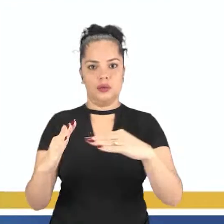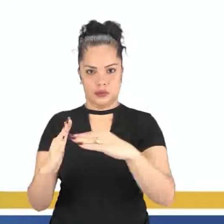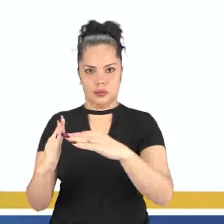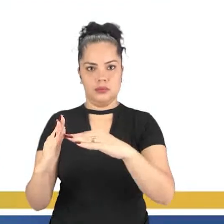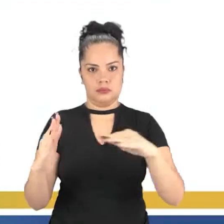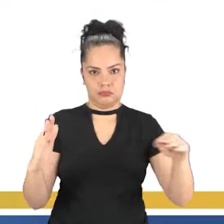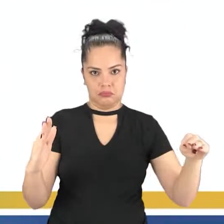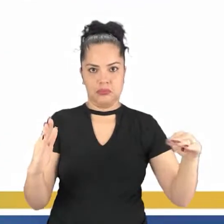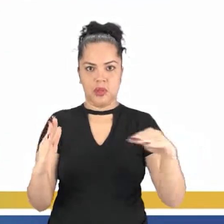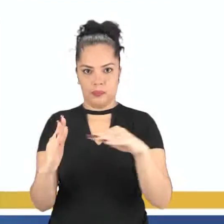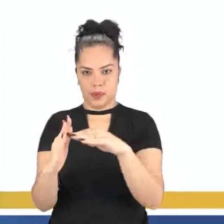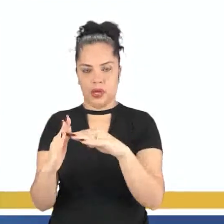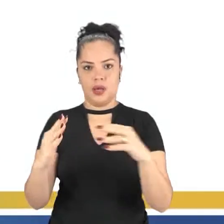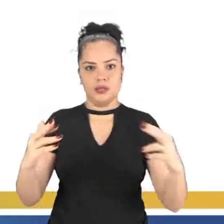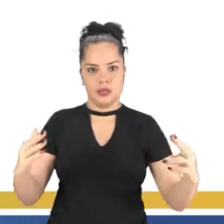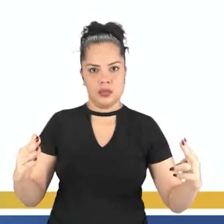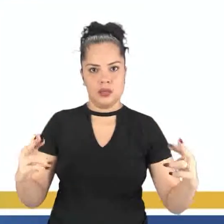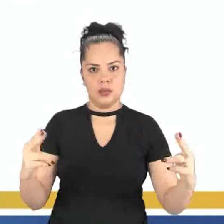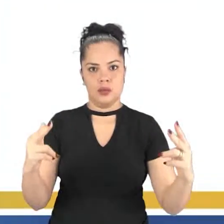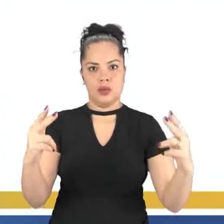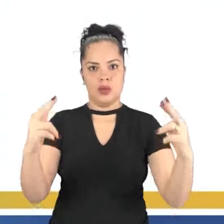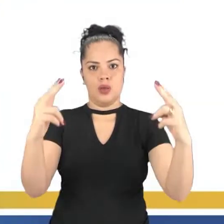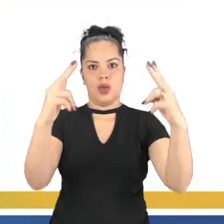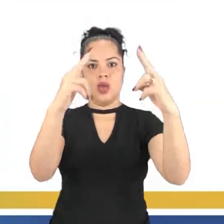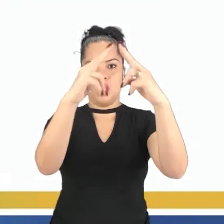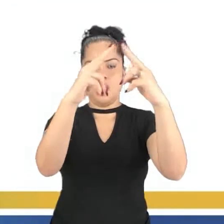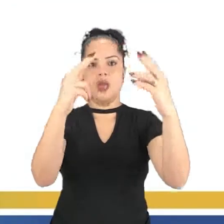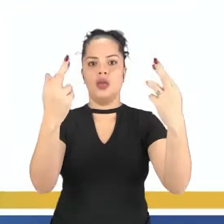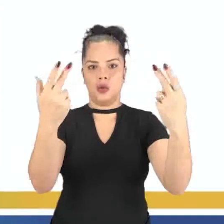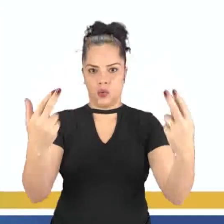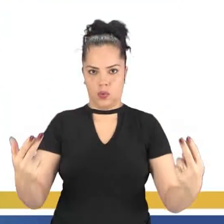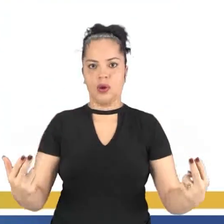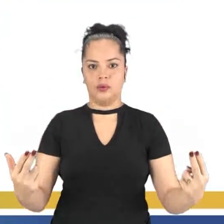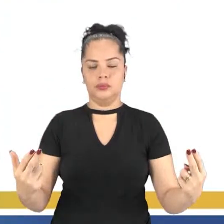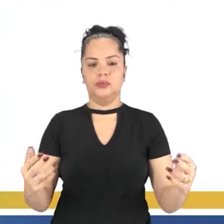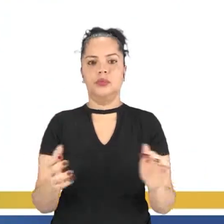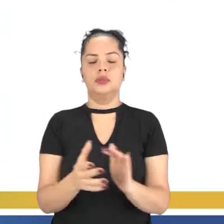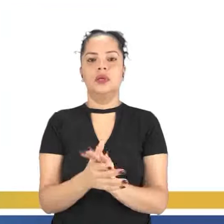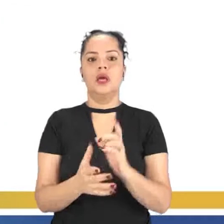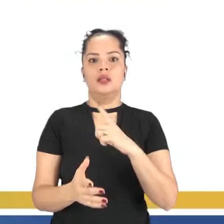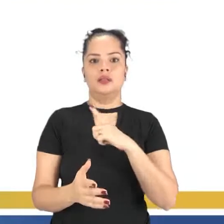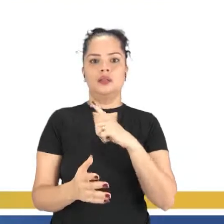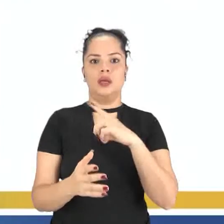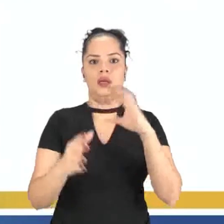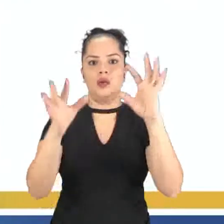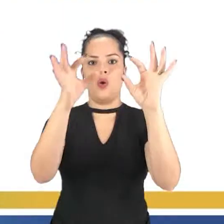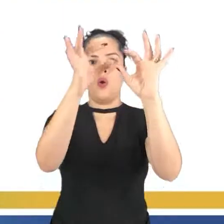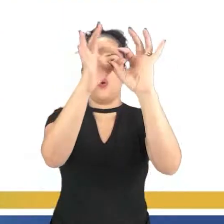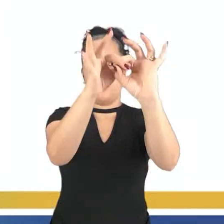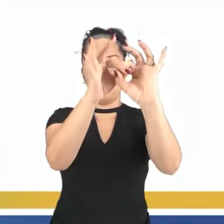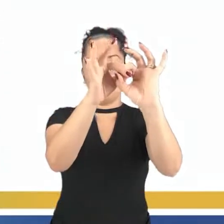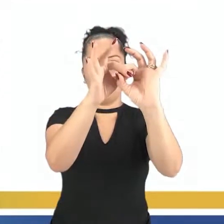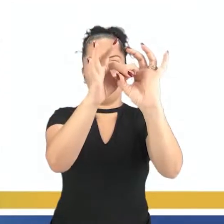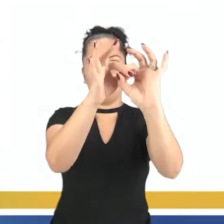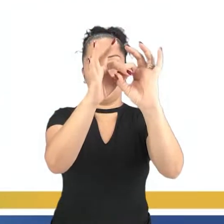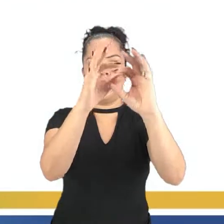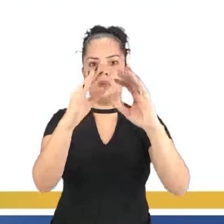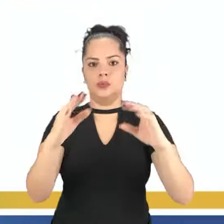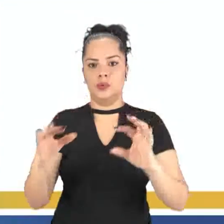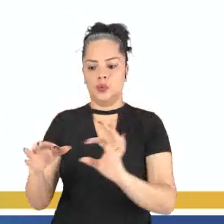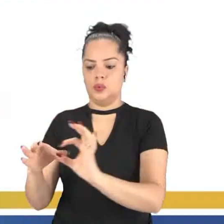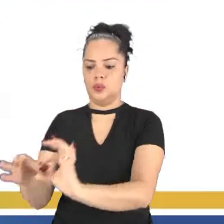base, as faces laterais são formadas por triângulos, certo? Nós temos um vértice, que é um ponto fora da base, para o